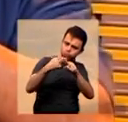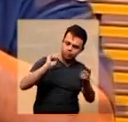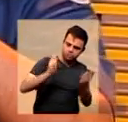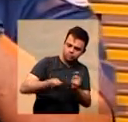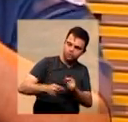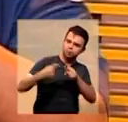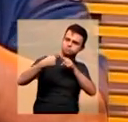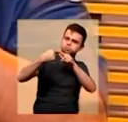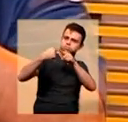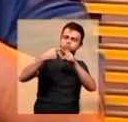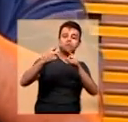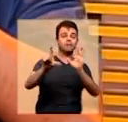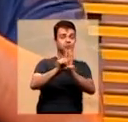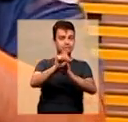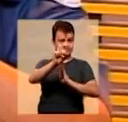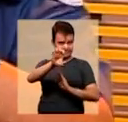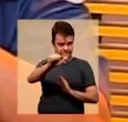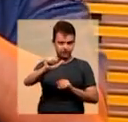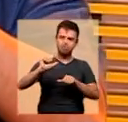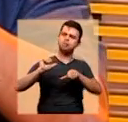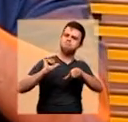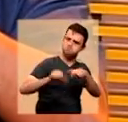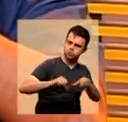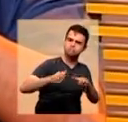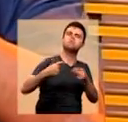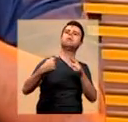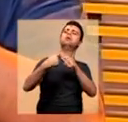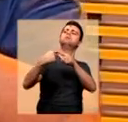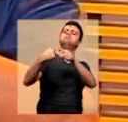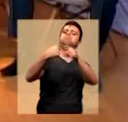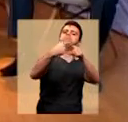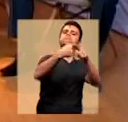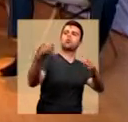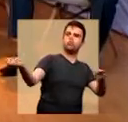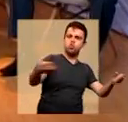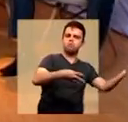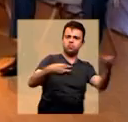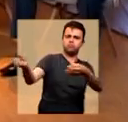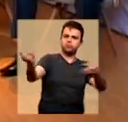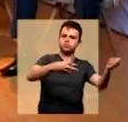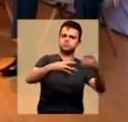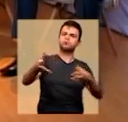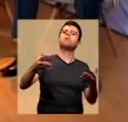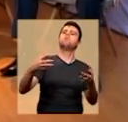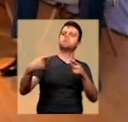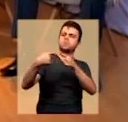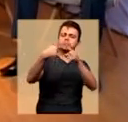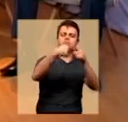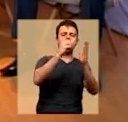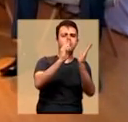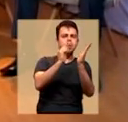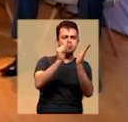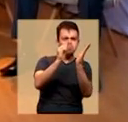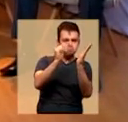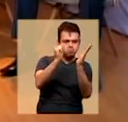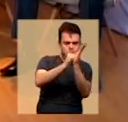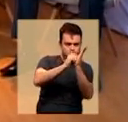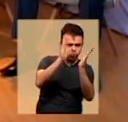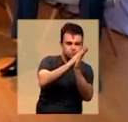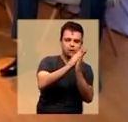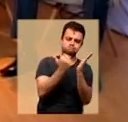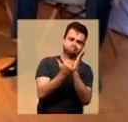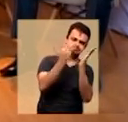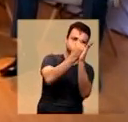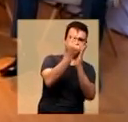lei, aspas, a Lei Seca fez foi justamente isso. Então, ela endureceu a fiscalização, foi atualizado o valor de multas. Hoje, quem